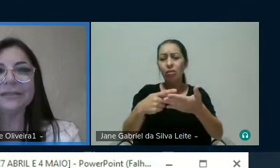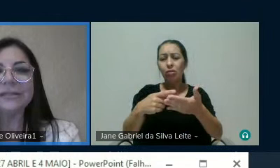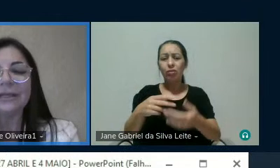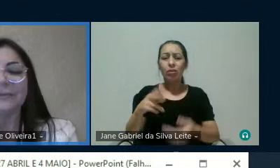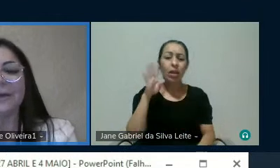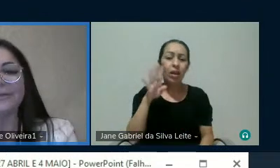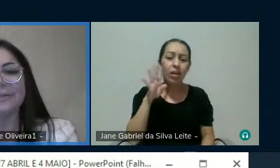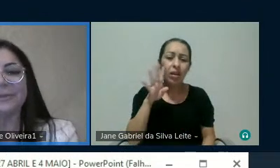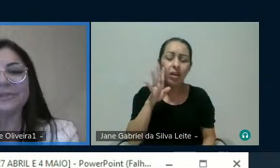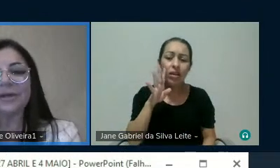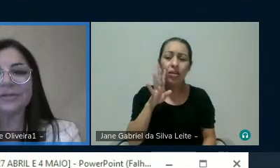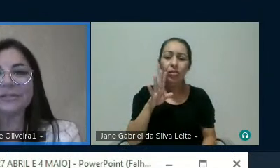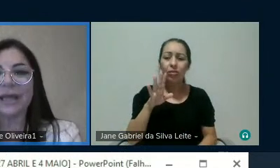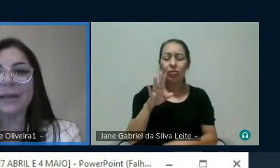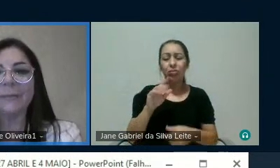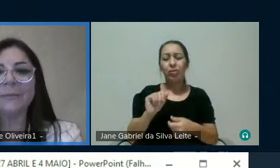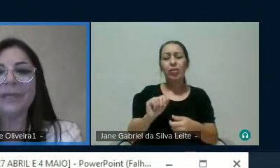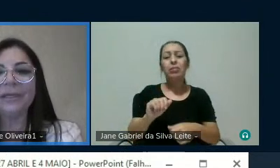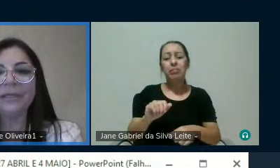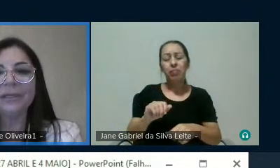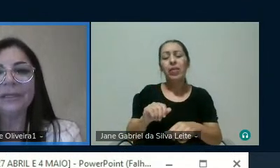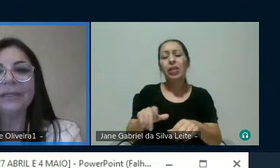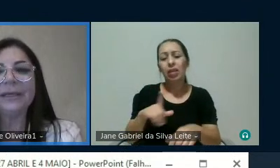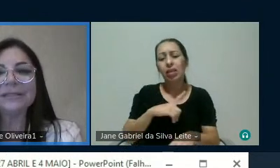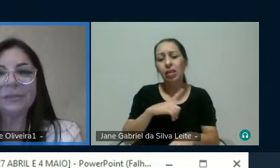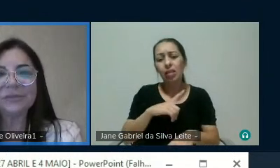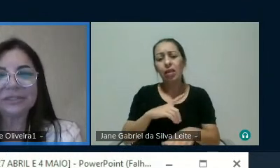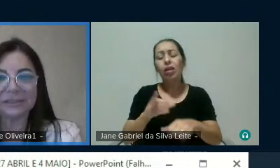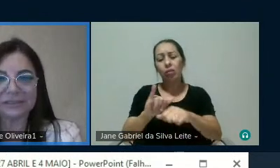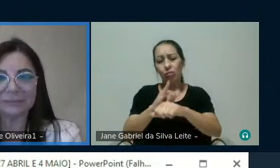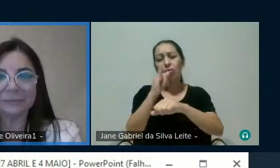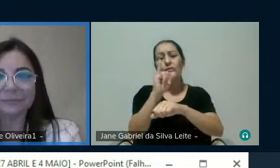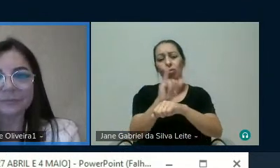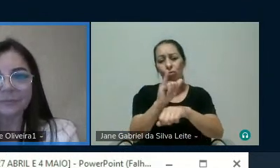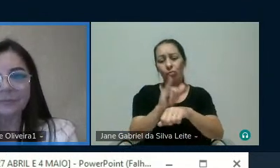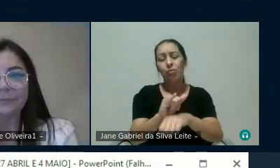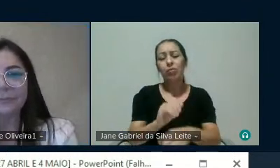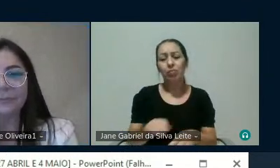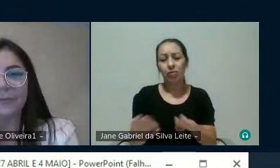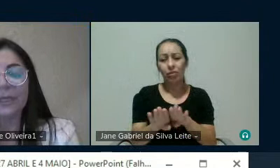YouTube vários episódios, tá? Min e as Mãozinhas.